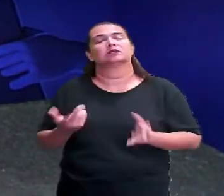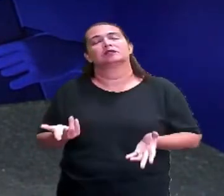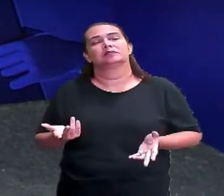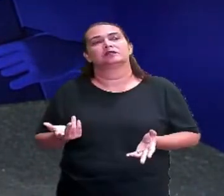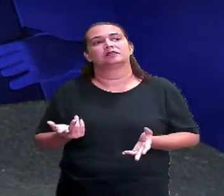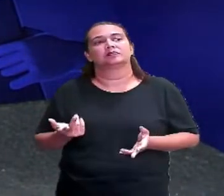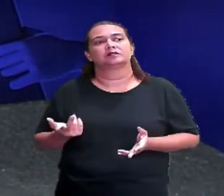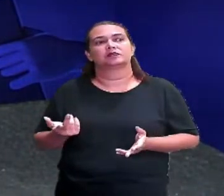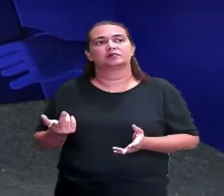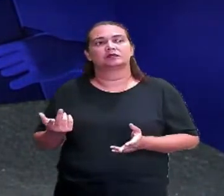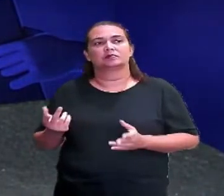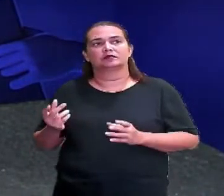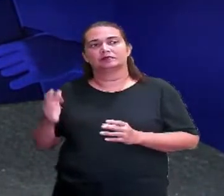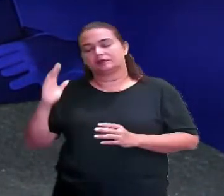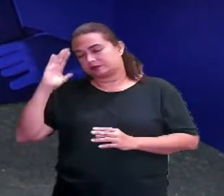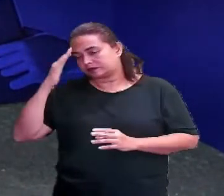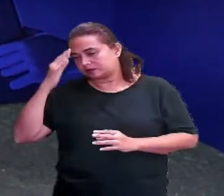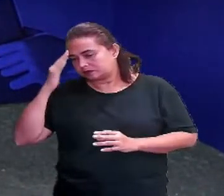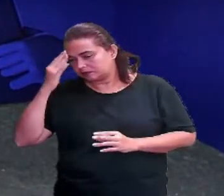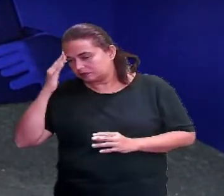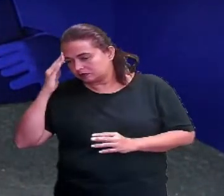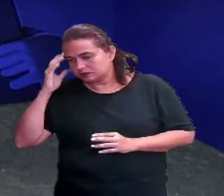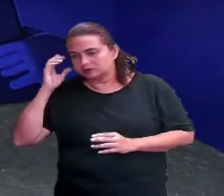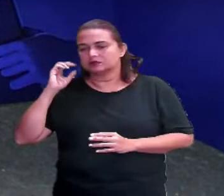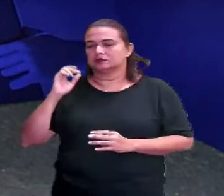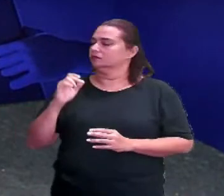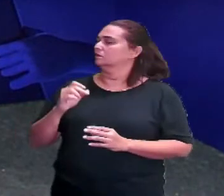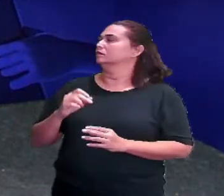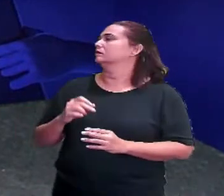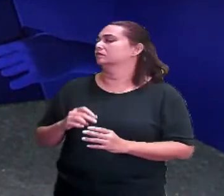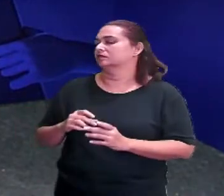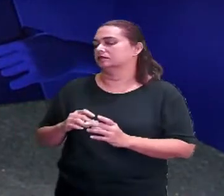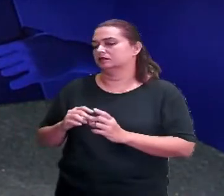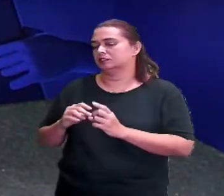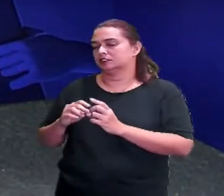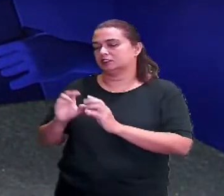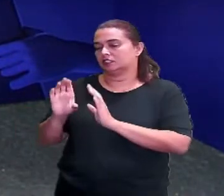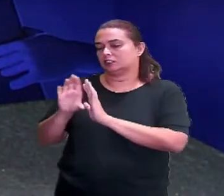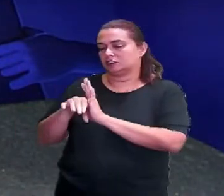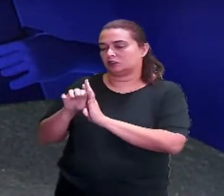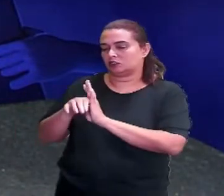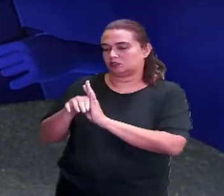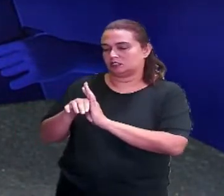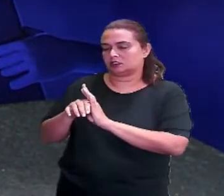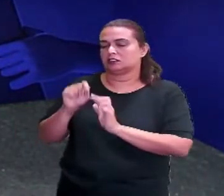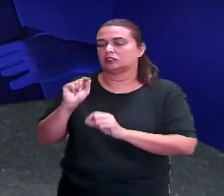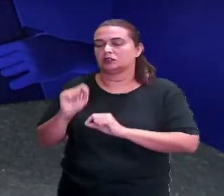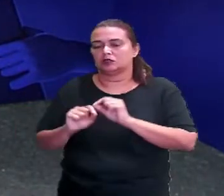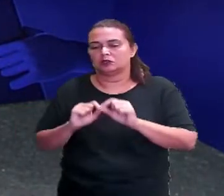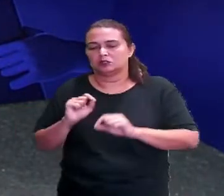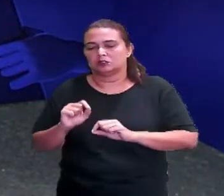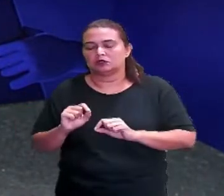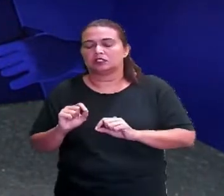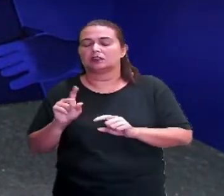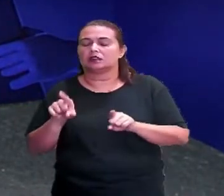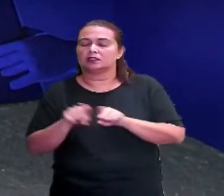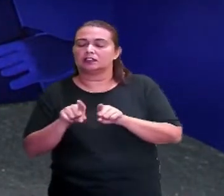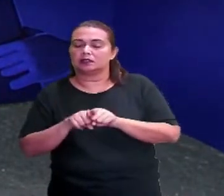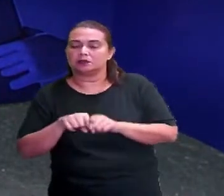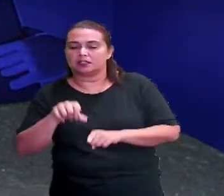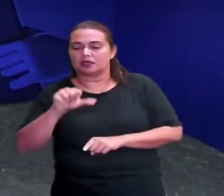e instrumentistas provavelmente terão mais familiaridade com o conceito de atabaque do que outras